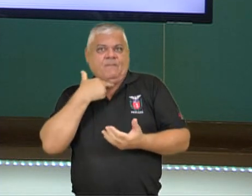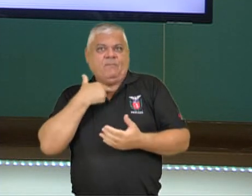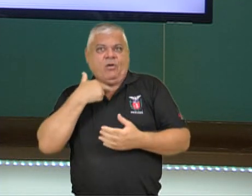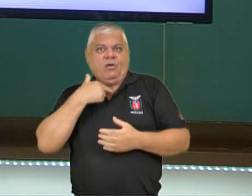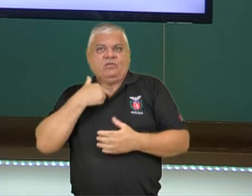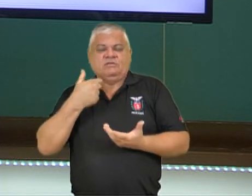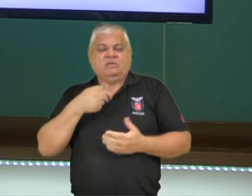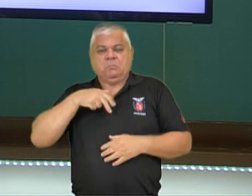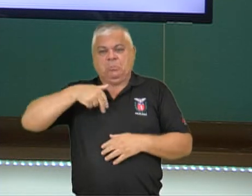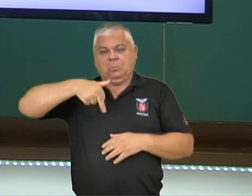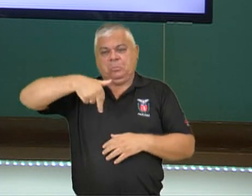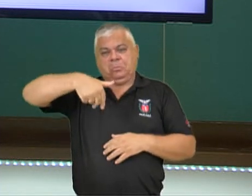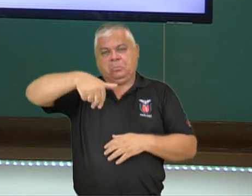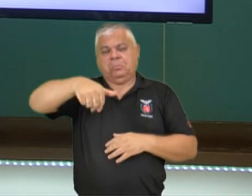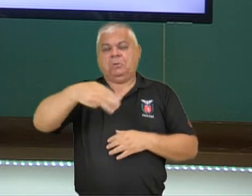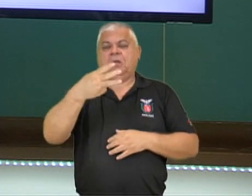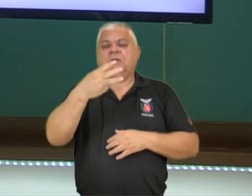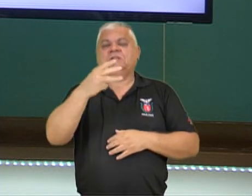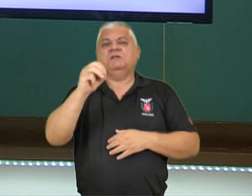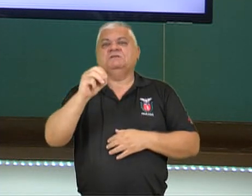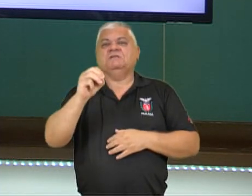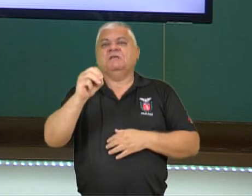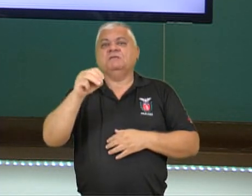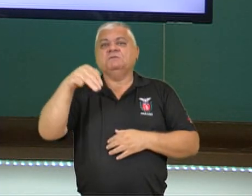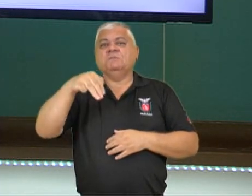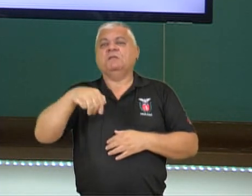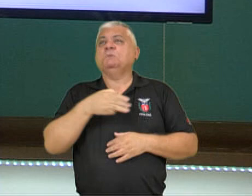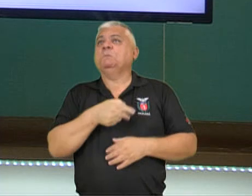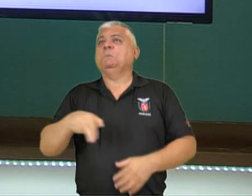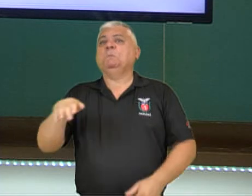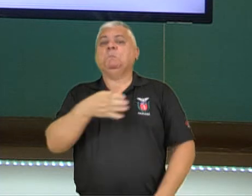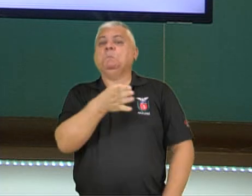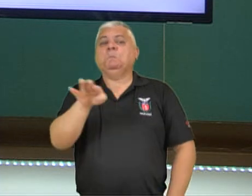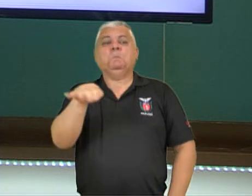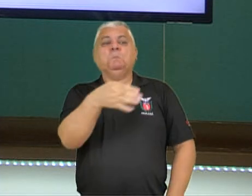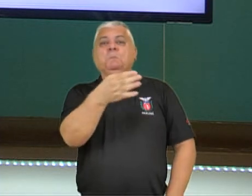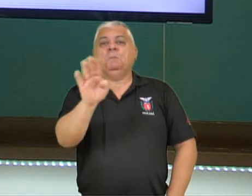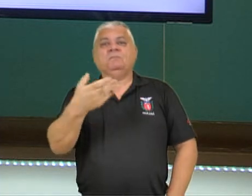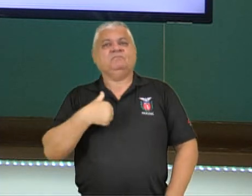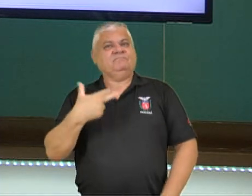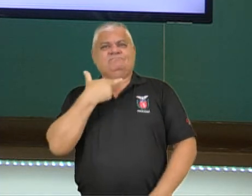300 metros em qualquer direção que eu vou ter posições diferentes.